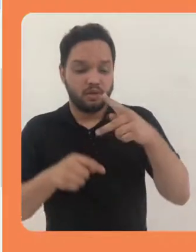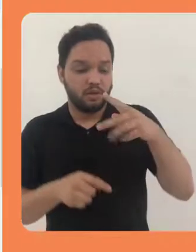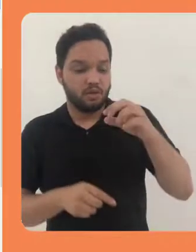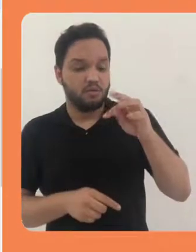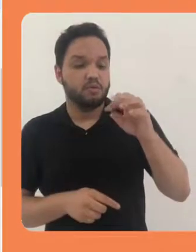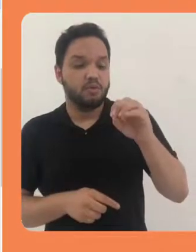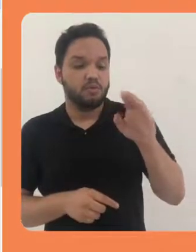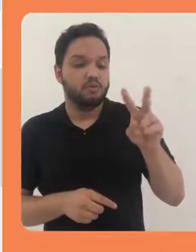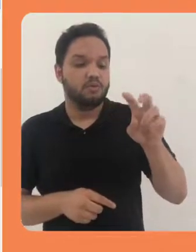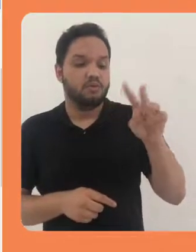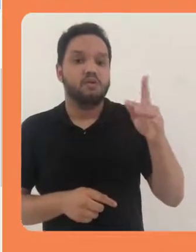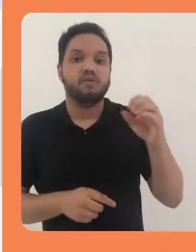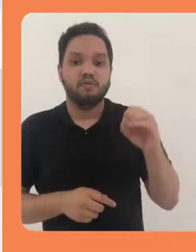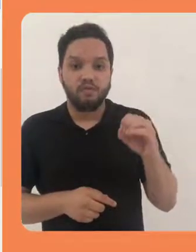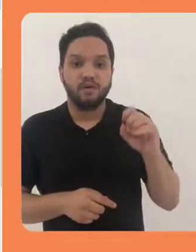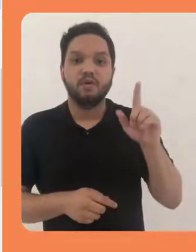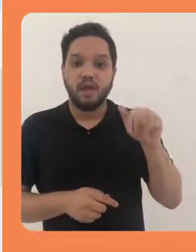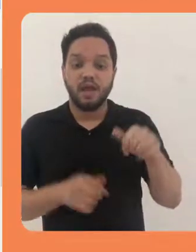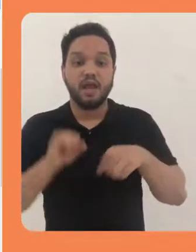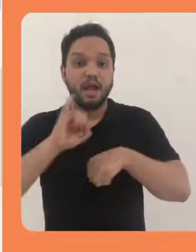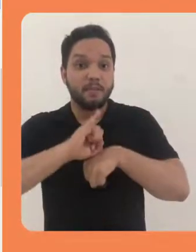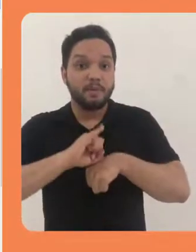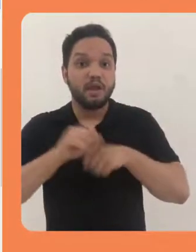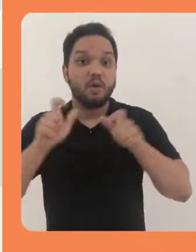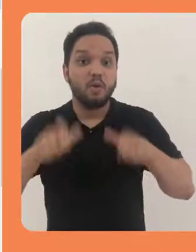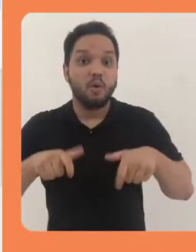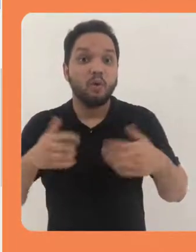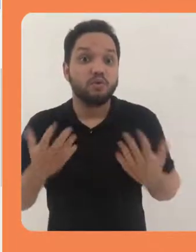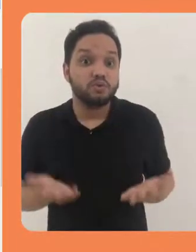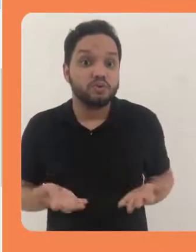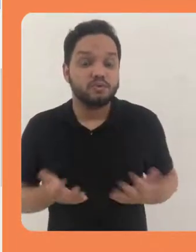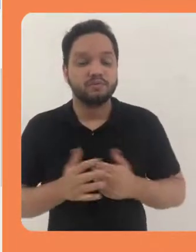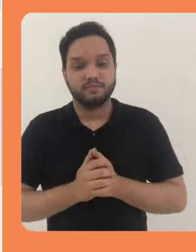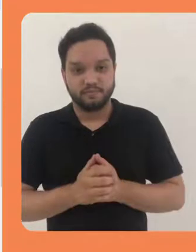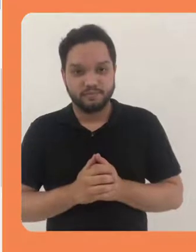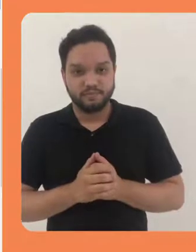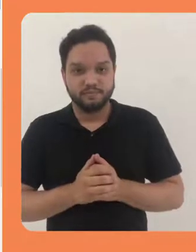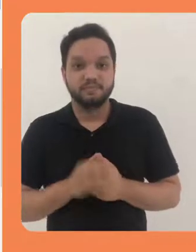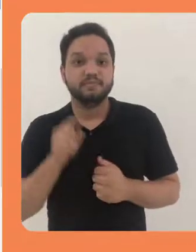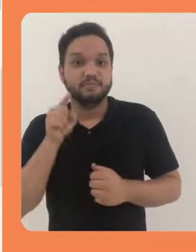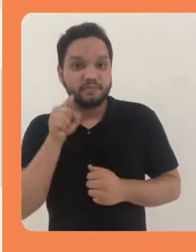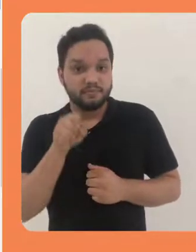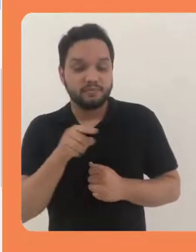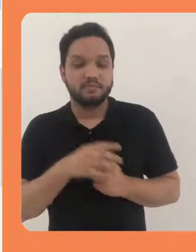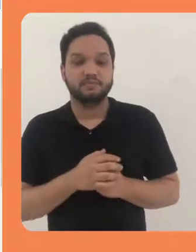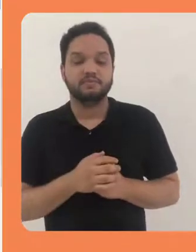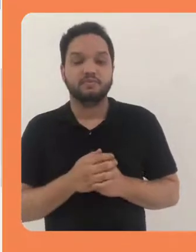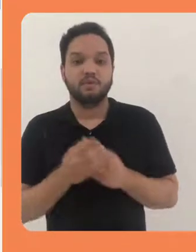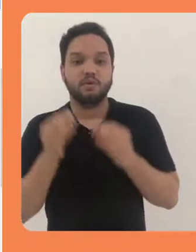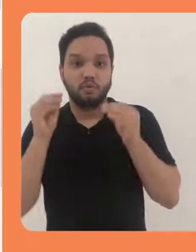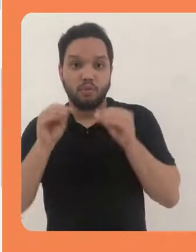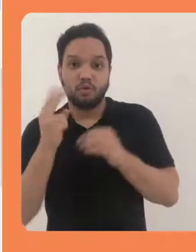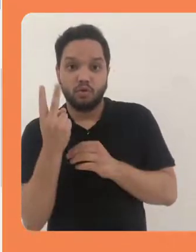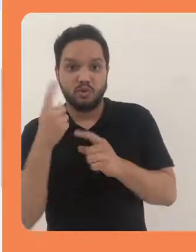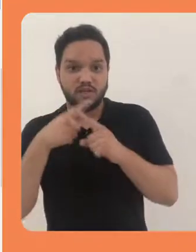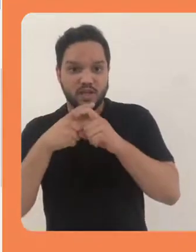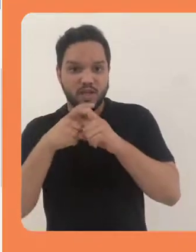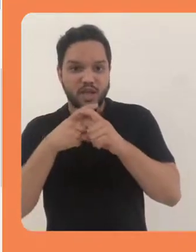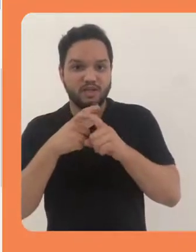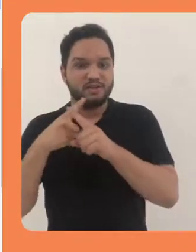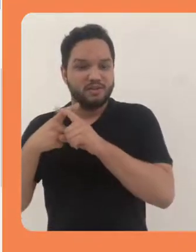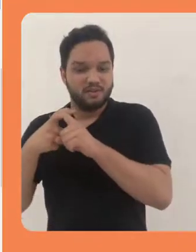opções tão aqui vamos colocar Porto Velho é a capital